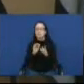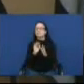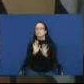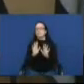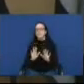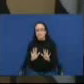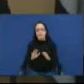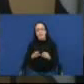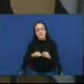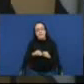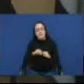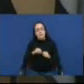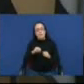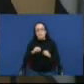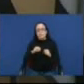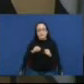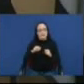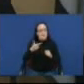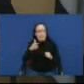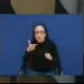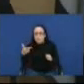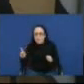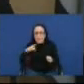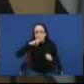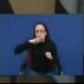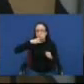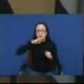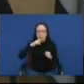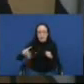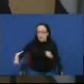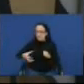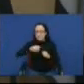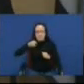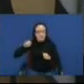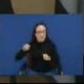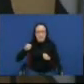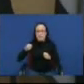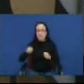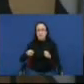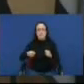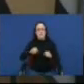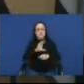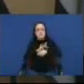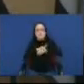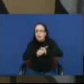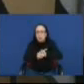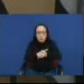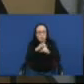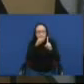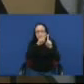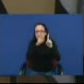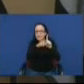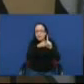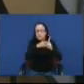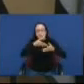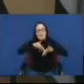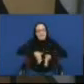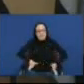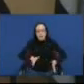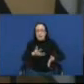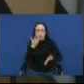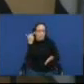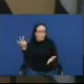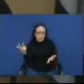que existe uma dose segura, existe um período seguro. Não existe dose segura, não existe período gestacional